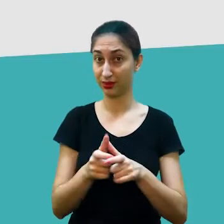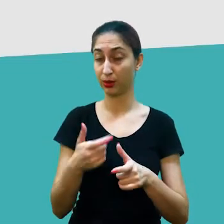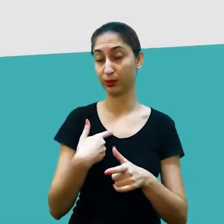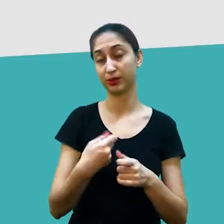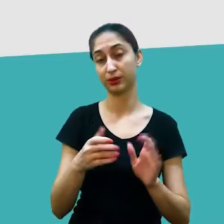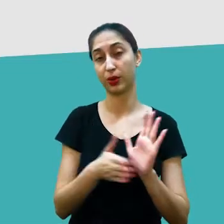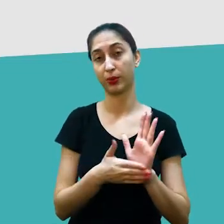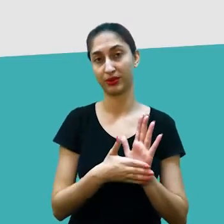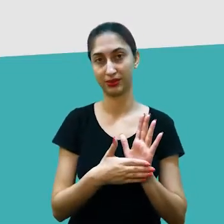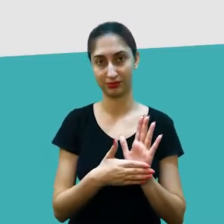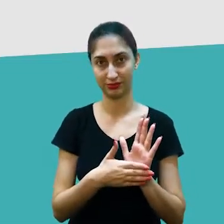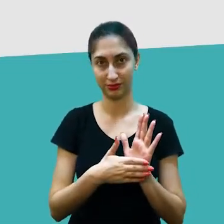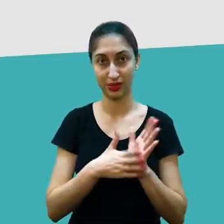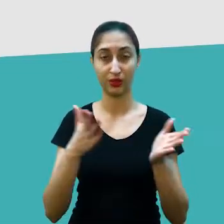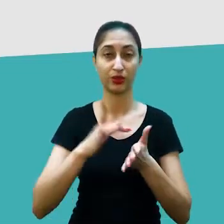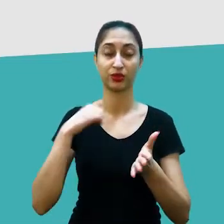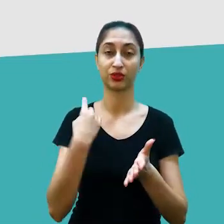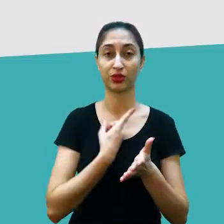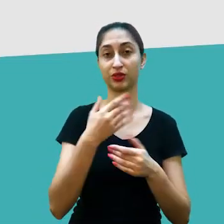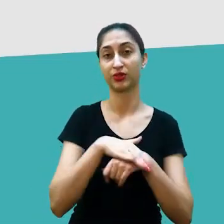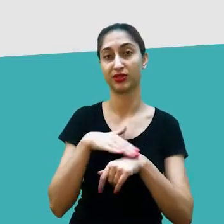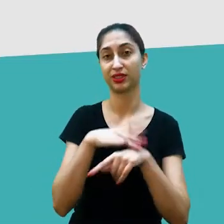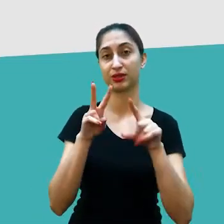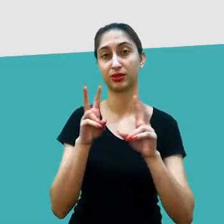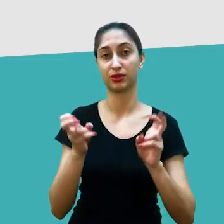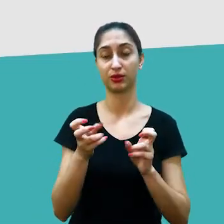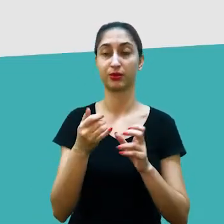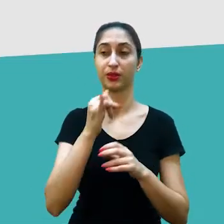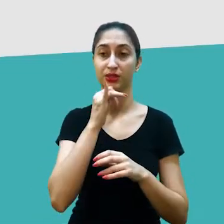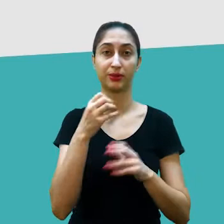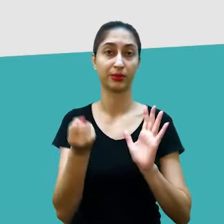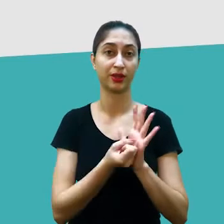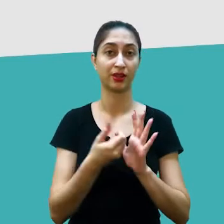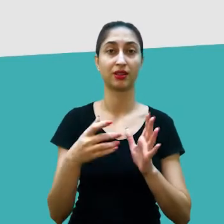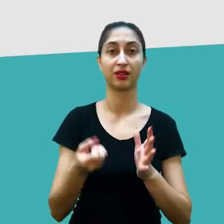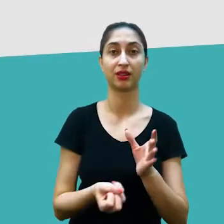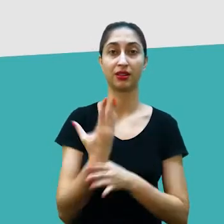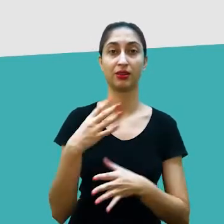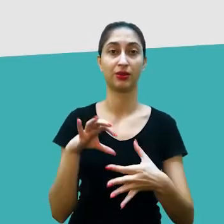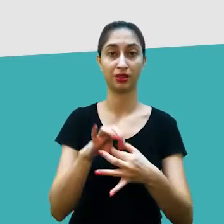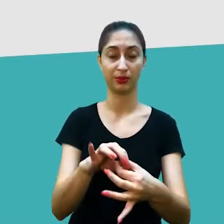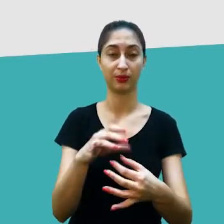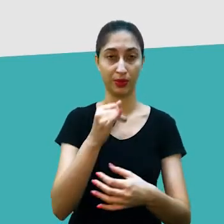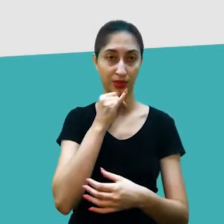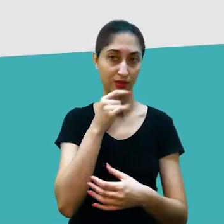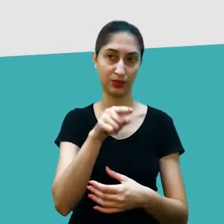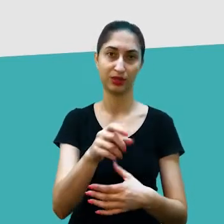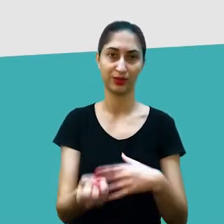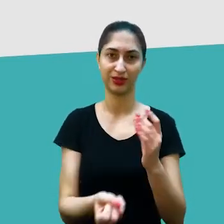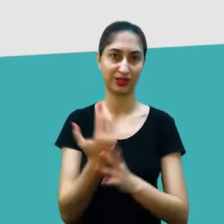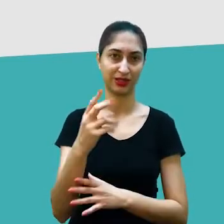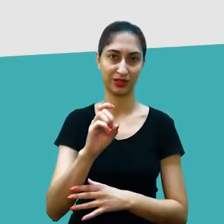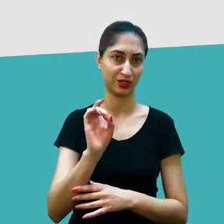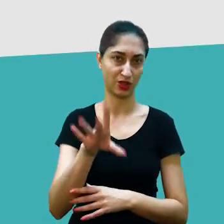propósito maior. Hoje a gente fala muito dessa questão de marcas criarem conexão, né? Você não cria só um negócio